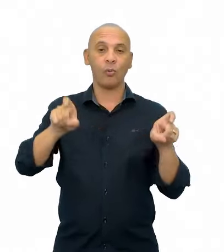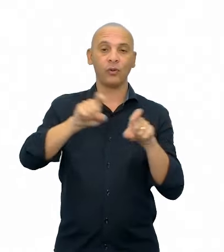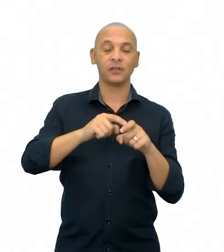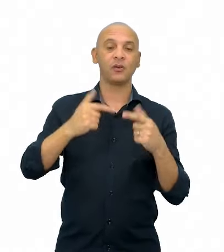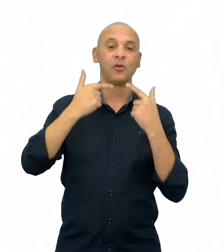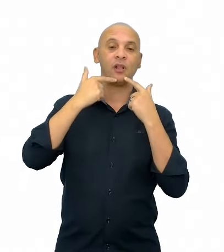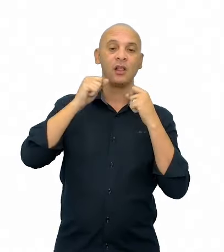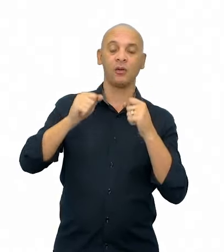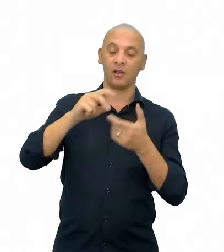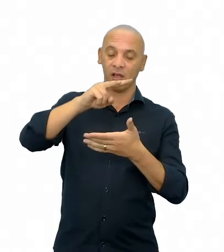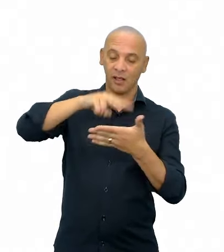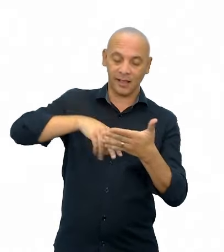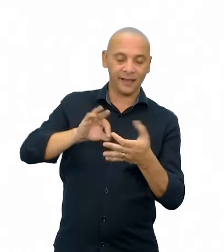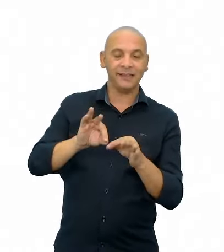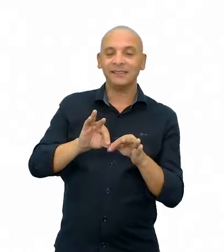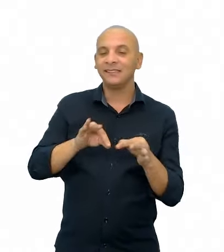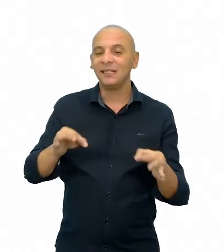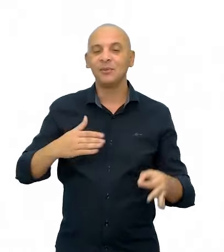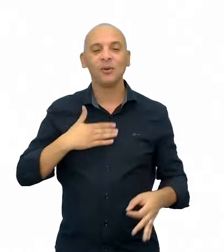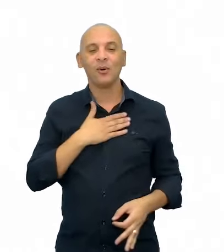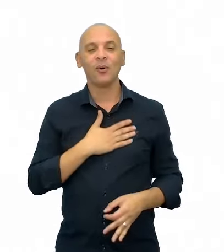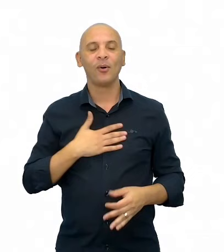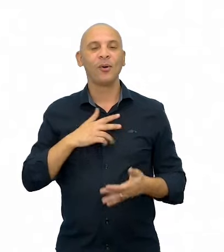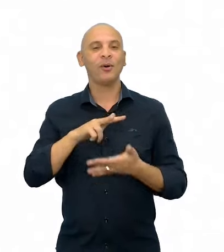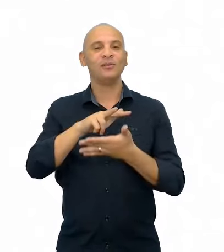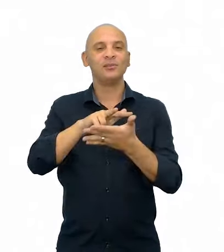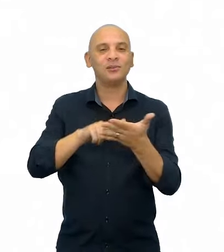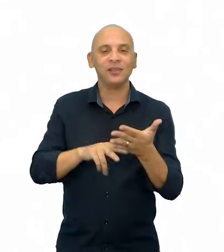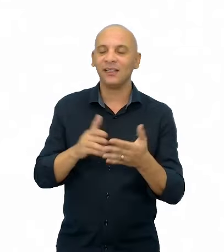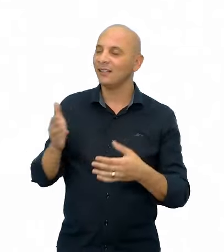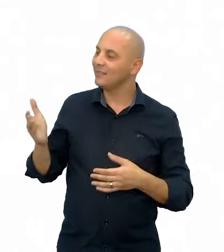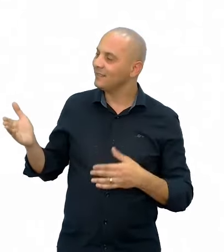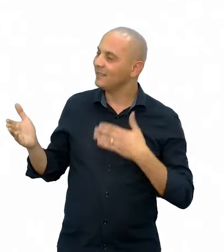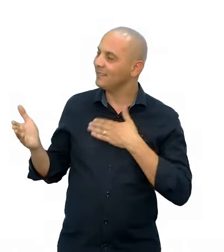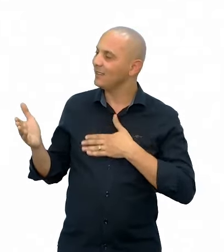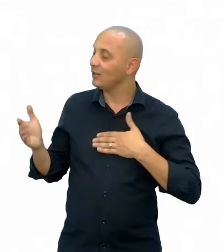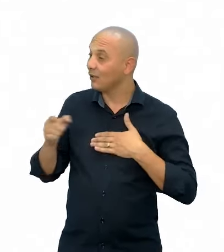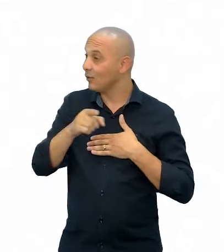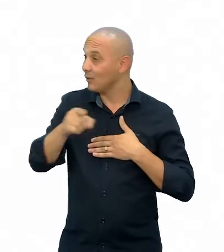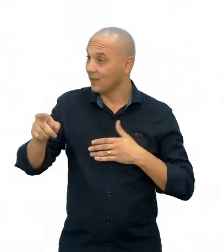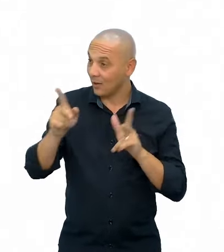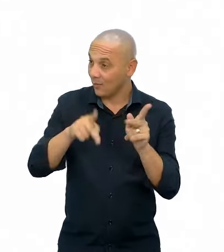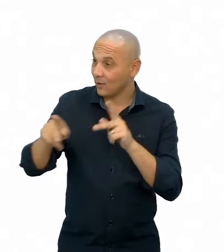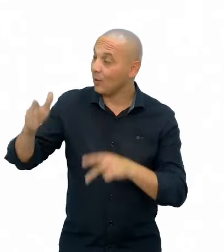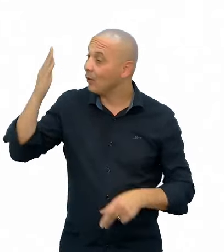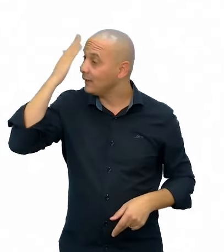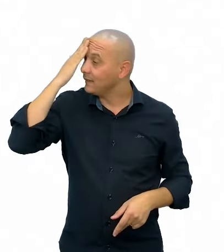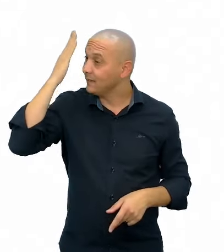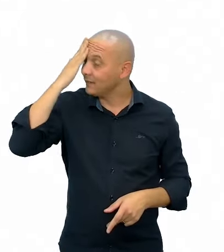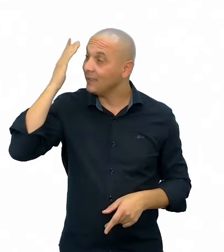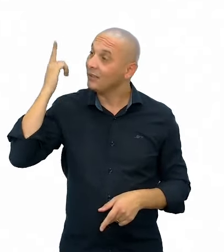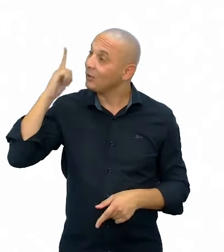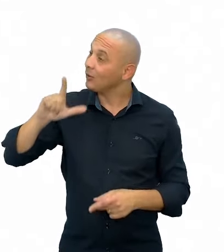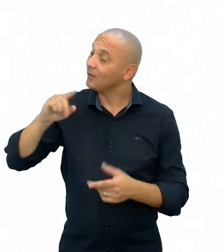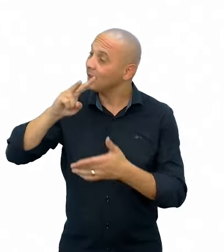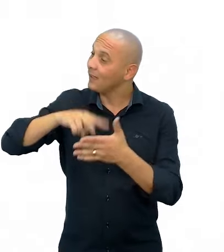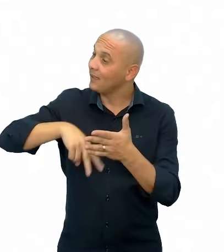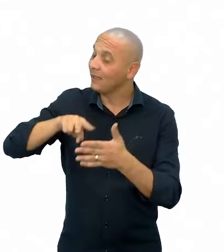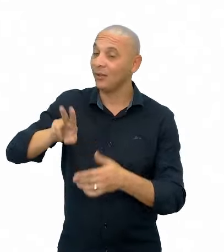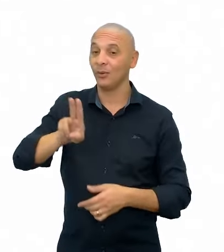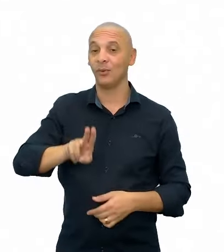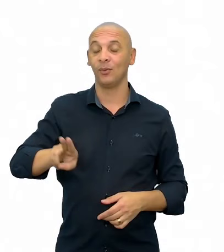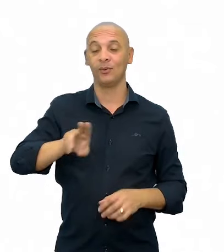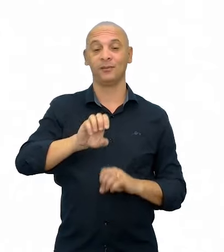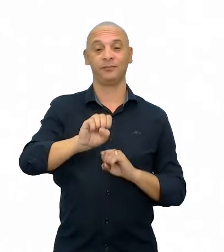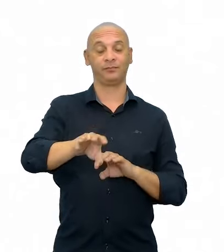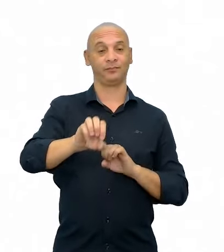dele é simples, é gostosa de se ler e bastante compreensível, que vocês, professores, podem utilizar nas aulas,